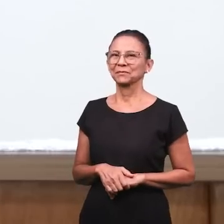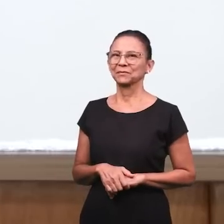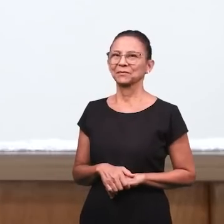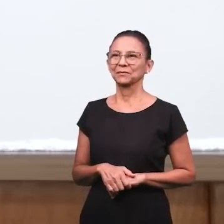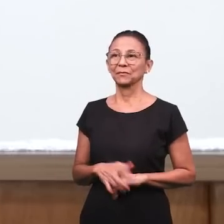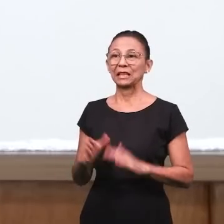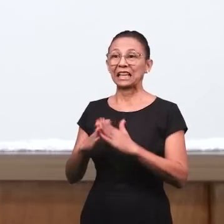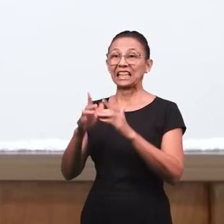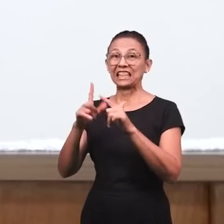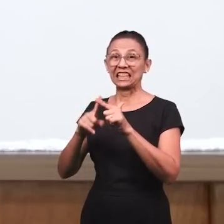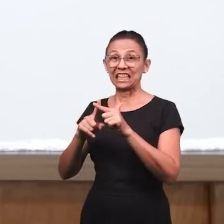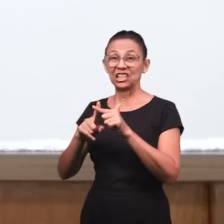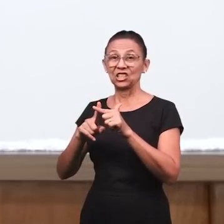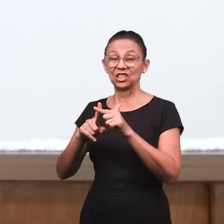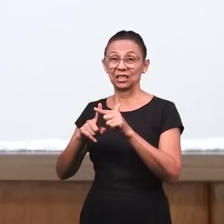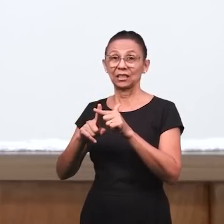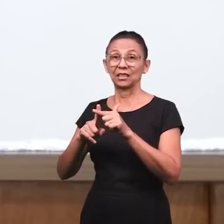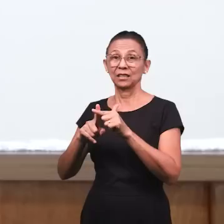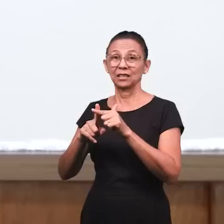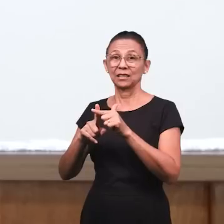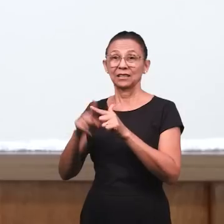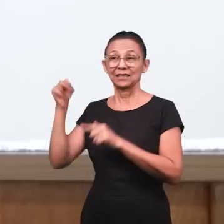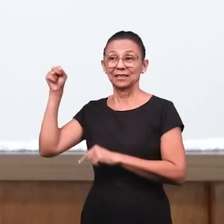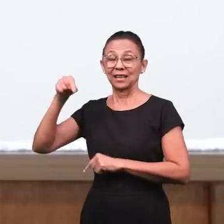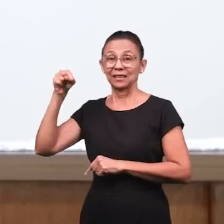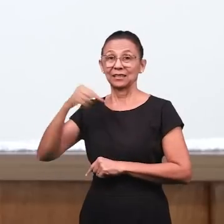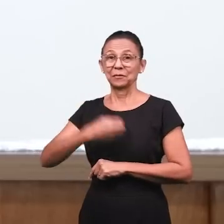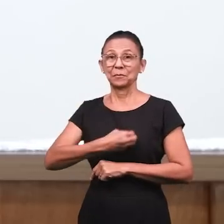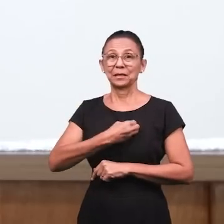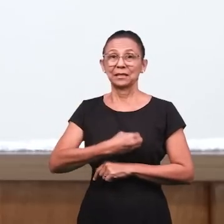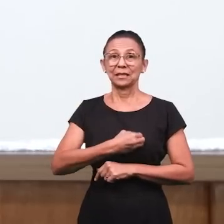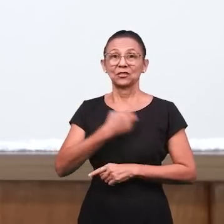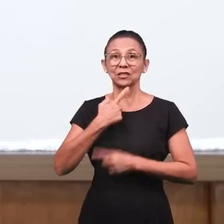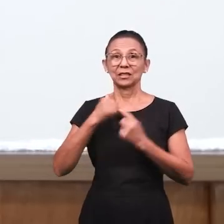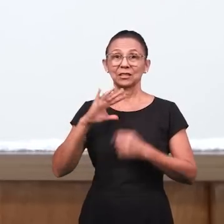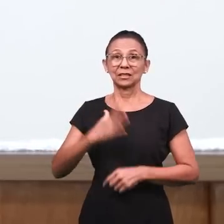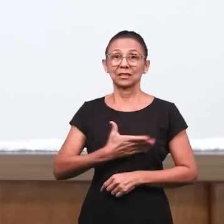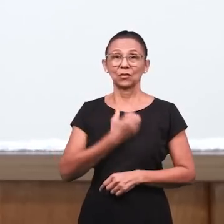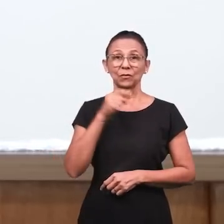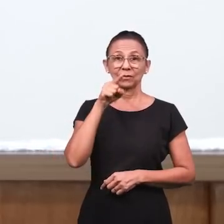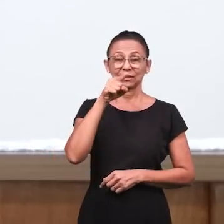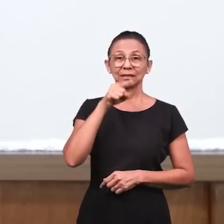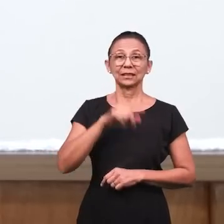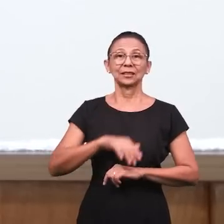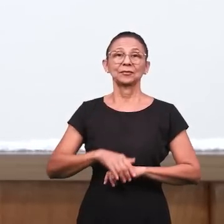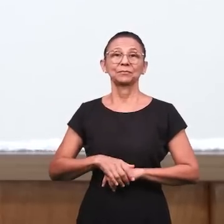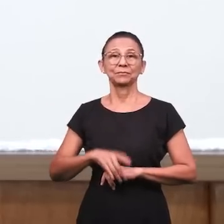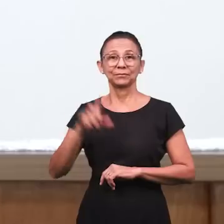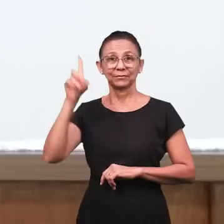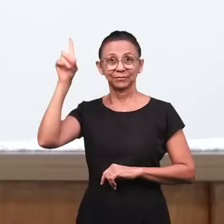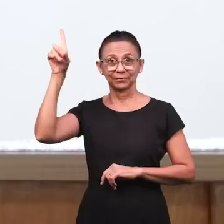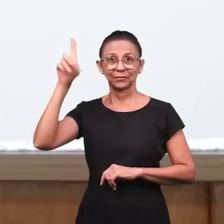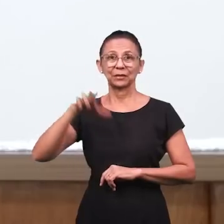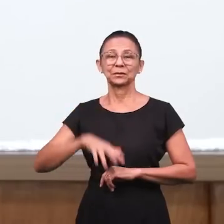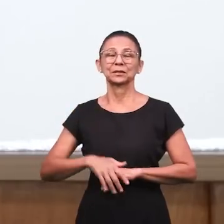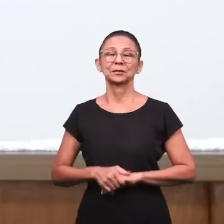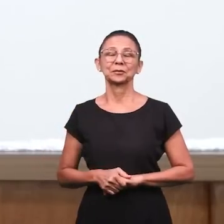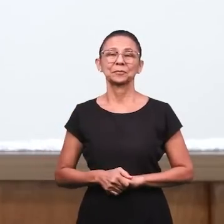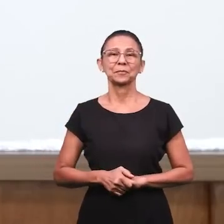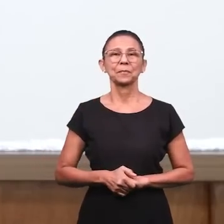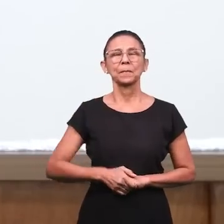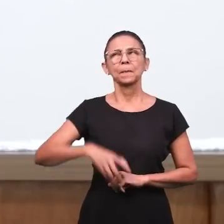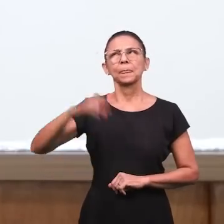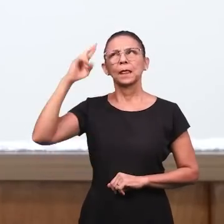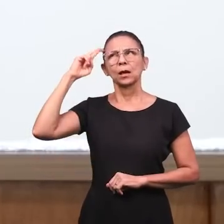aqui. A graça de Deus está aqui para resgatar a sua alma. Amém. Vamos orar. Senhor, queremos